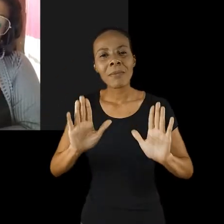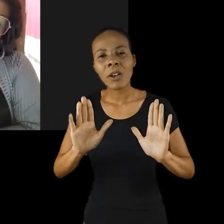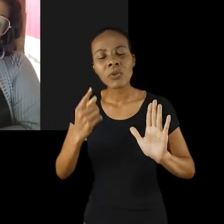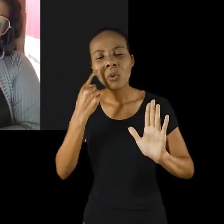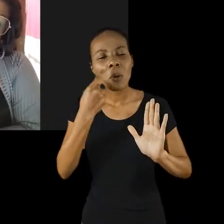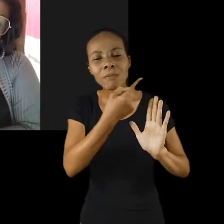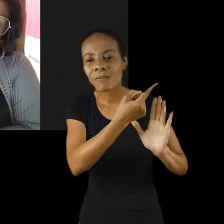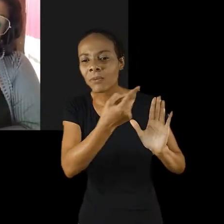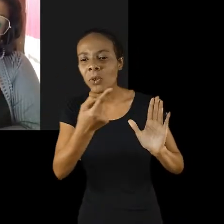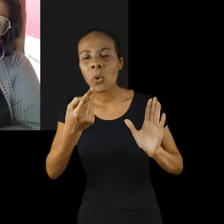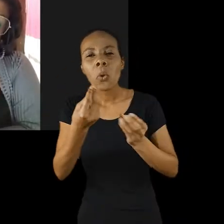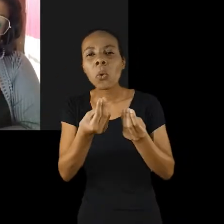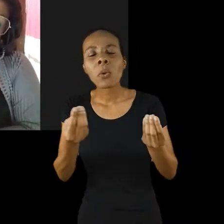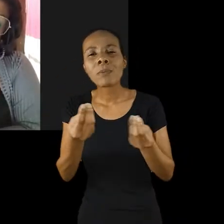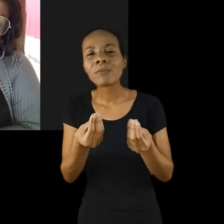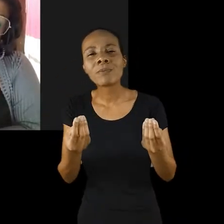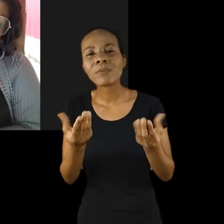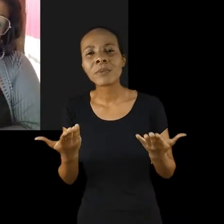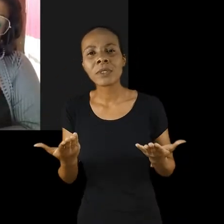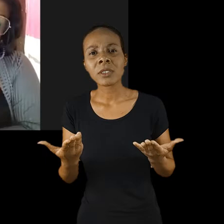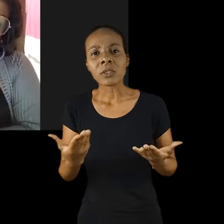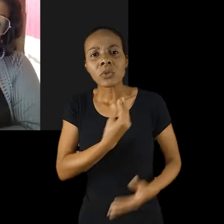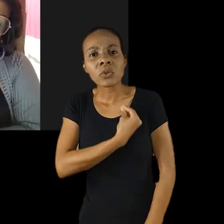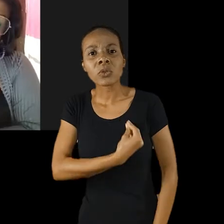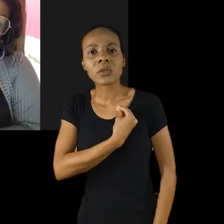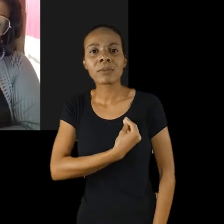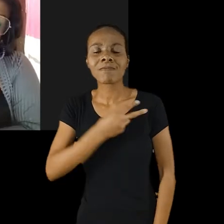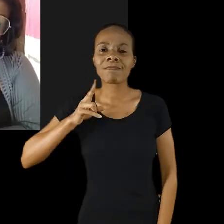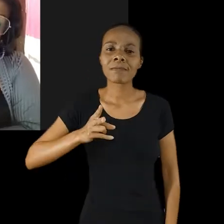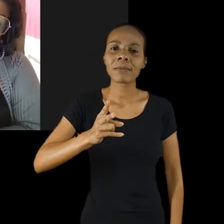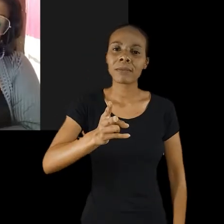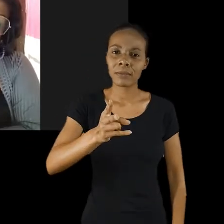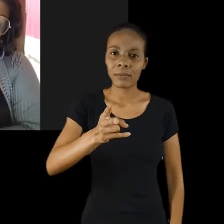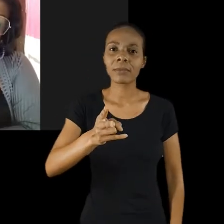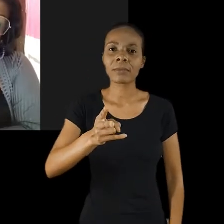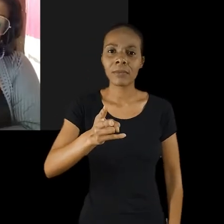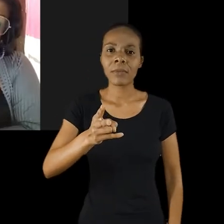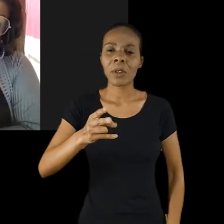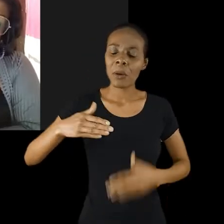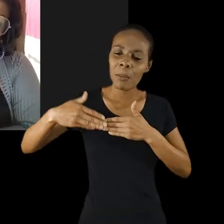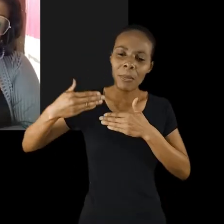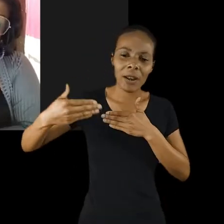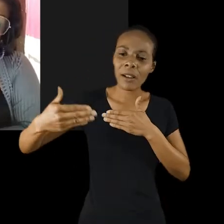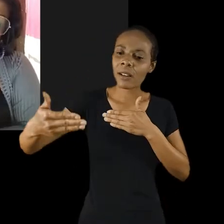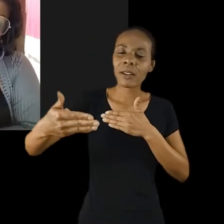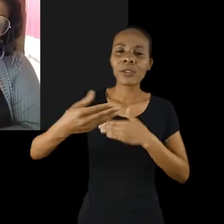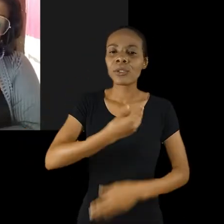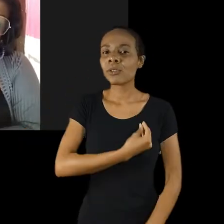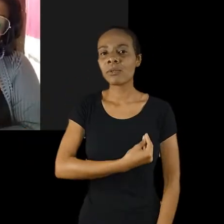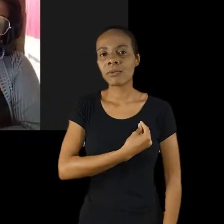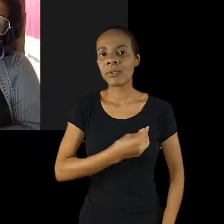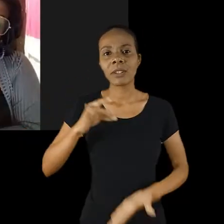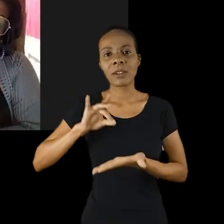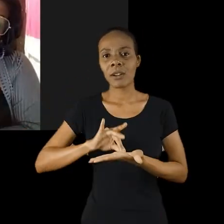respiro. Olha o quanto que é sobreviver, né, para além de viver,